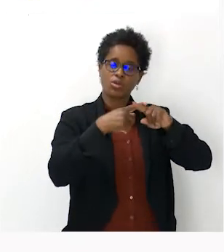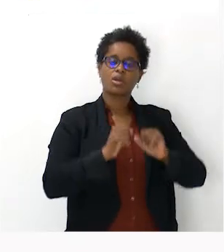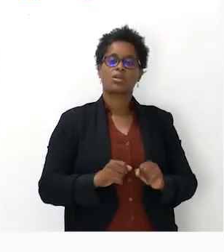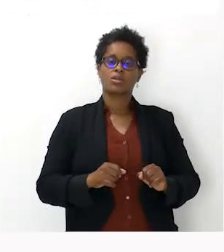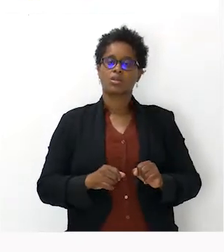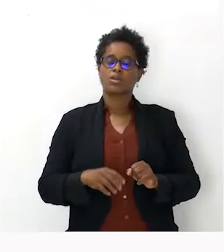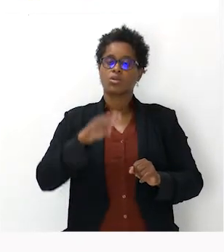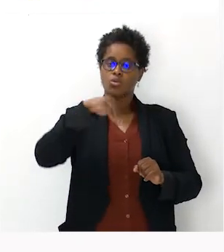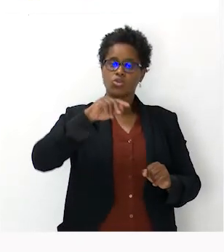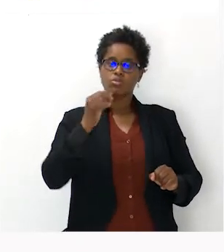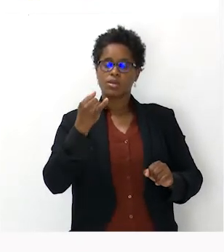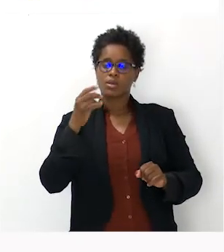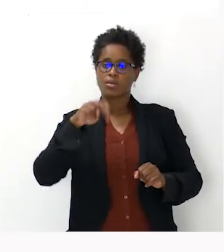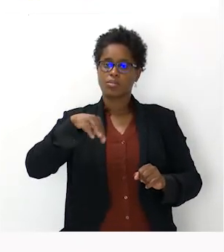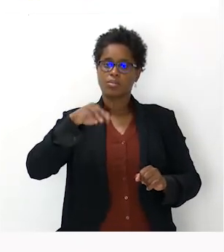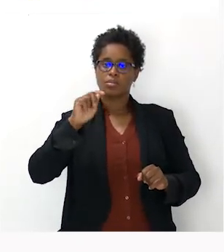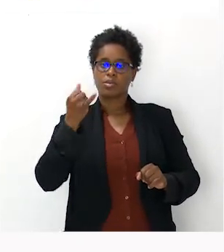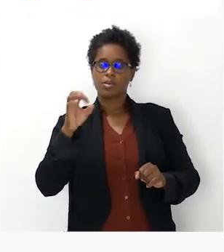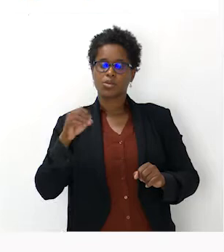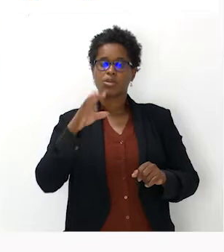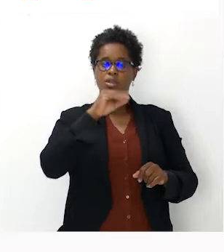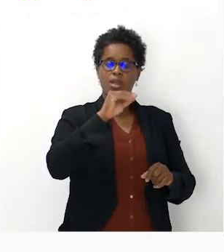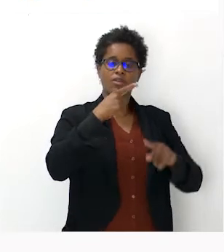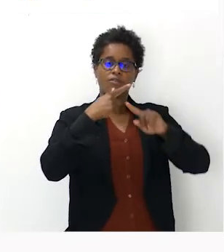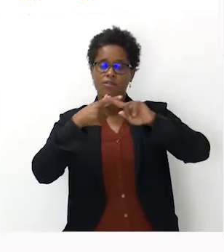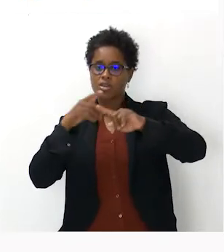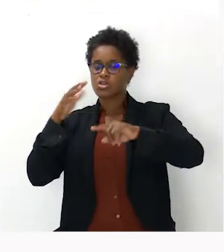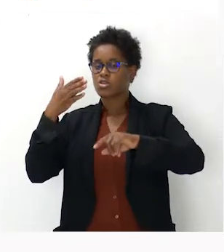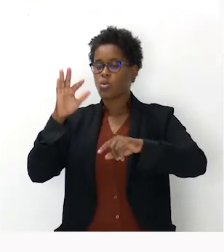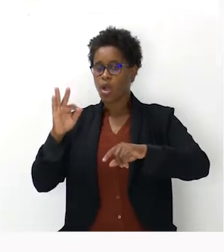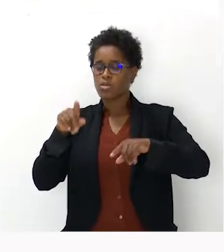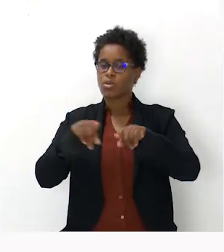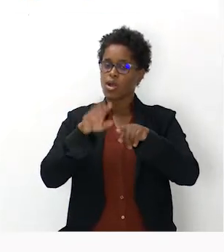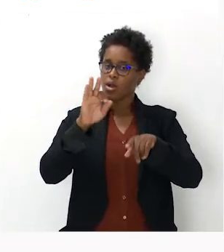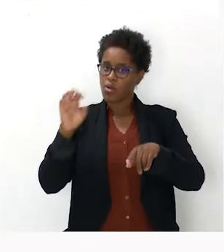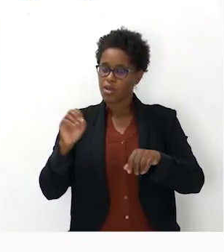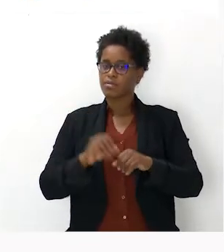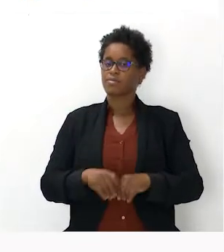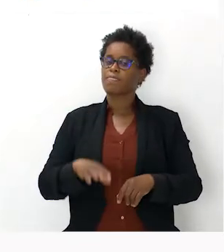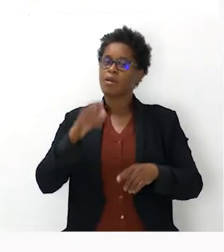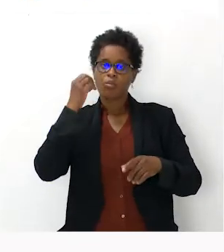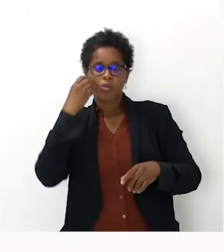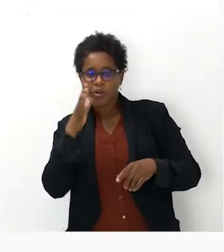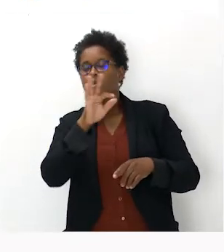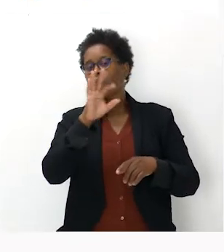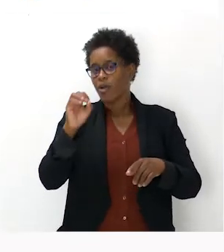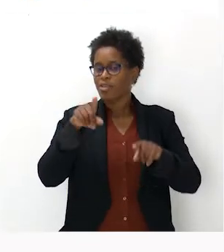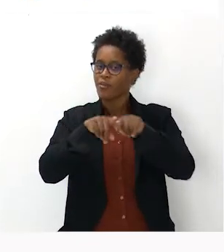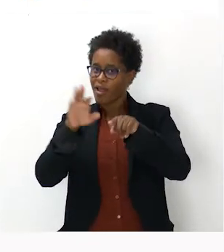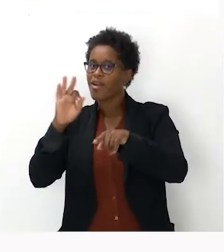os meios. 10 vezes 4, 40. Como 40 é igual a